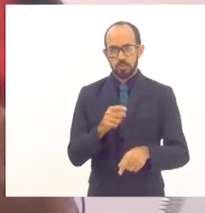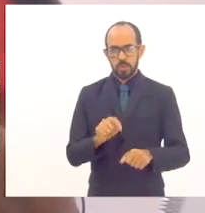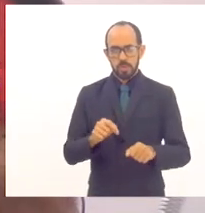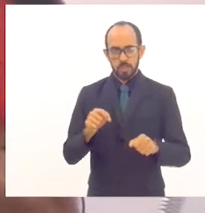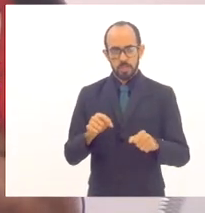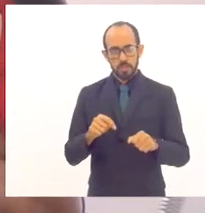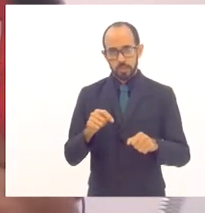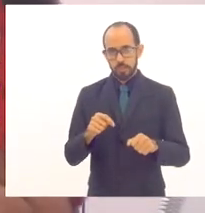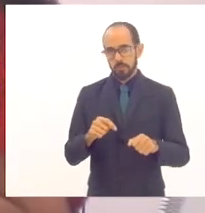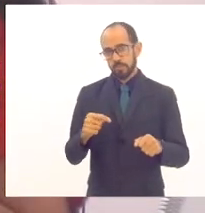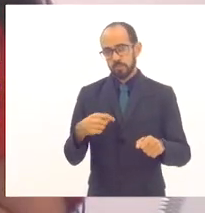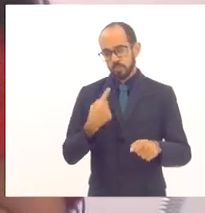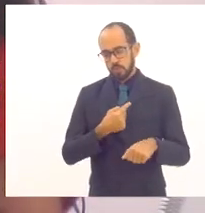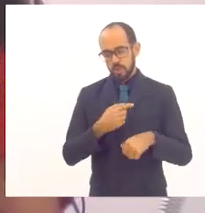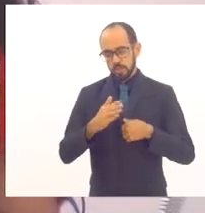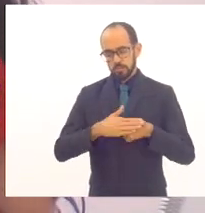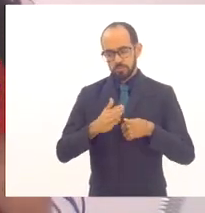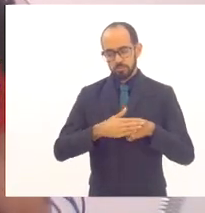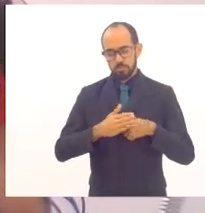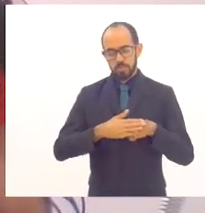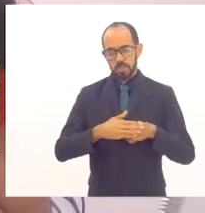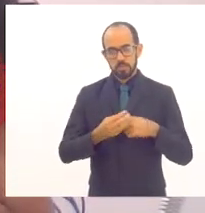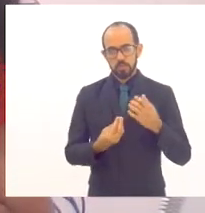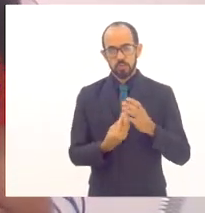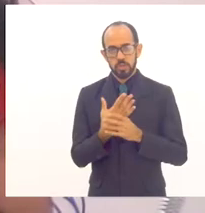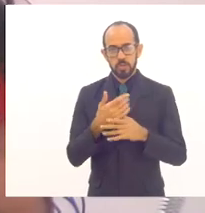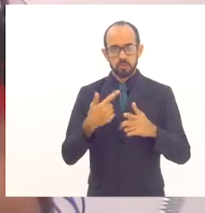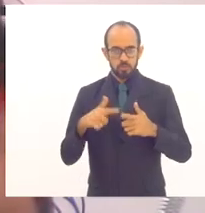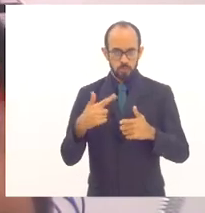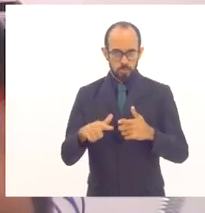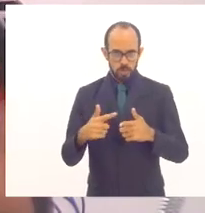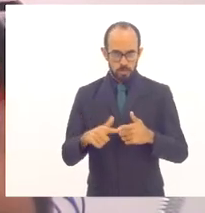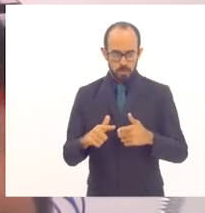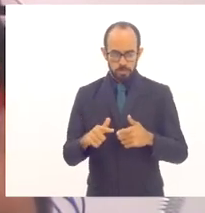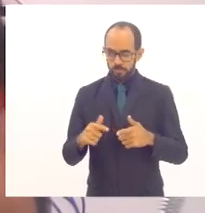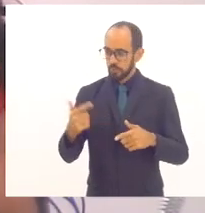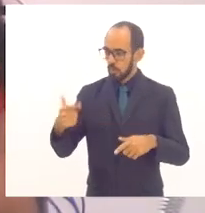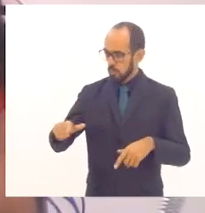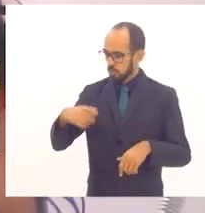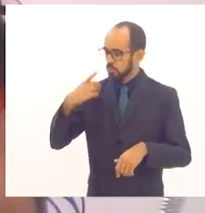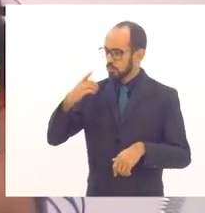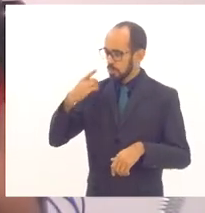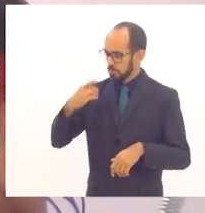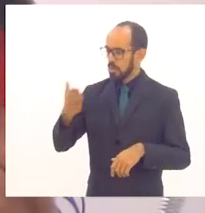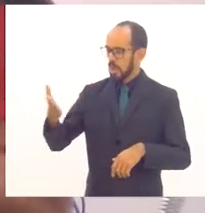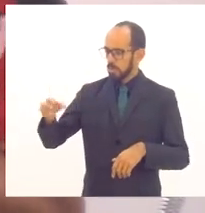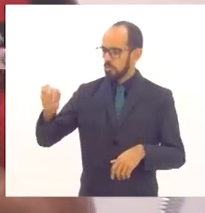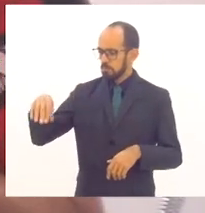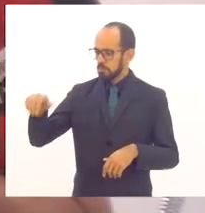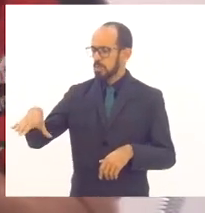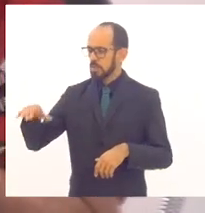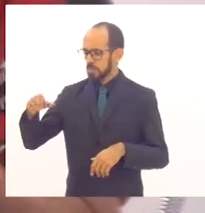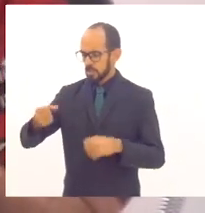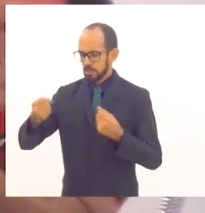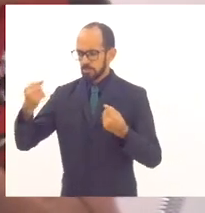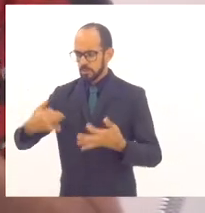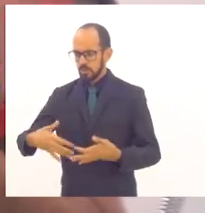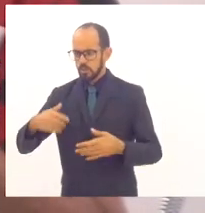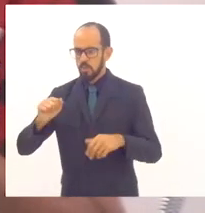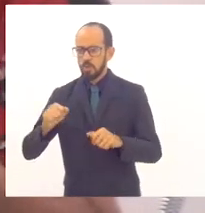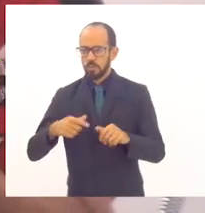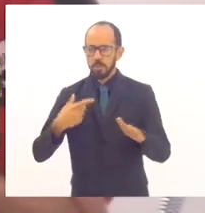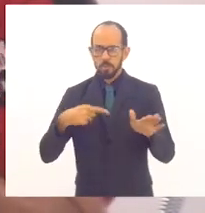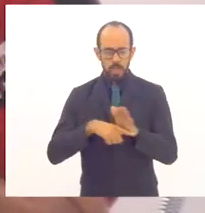Né? Outra felicidade da fala também foi do próprio deputado, quando disse de forma muito clara, né, uma pergunta